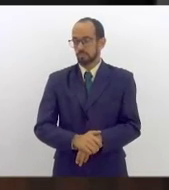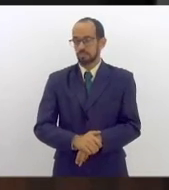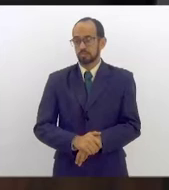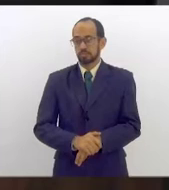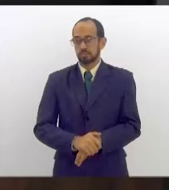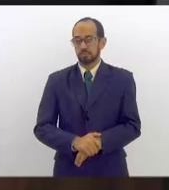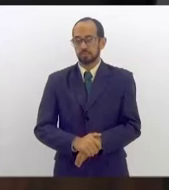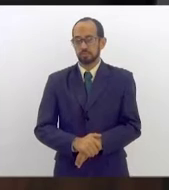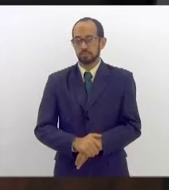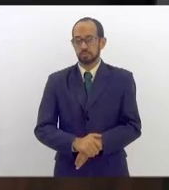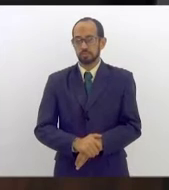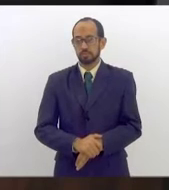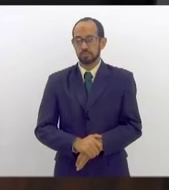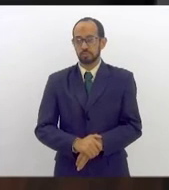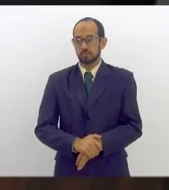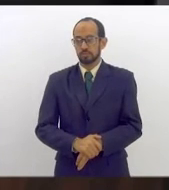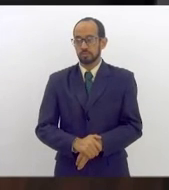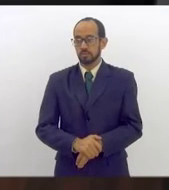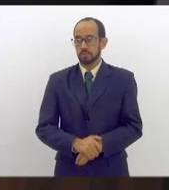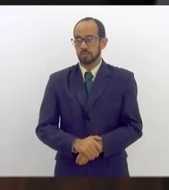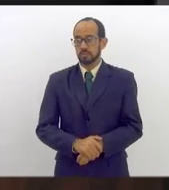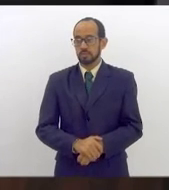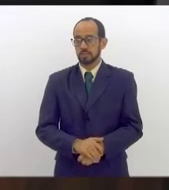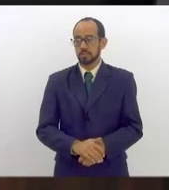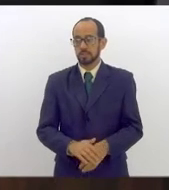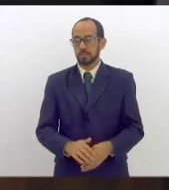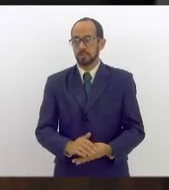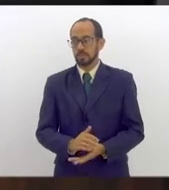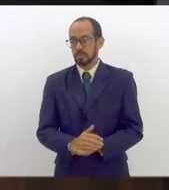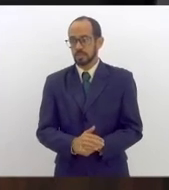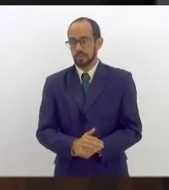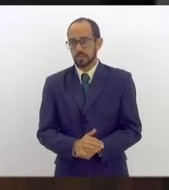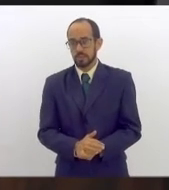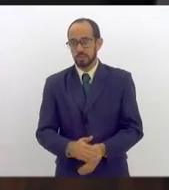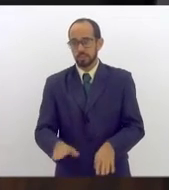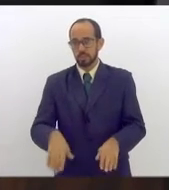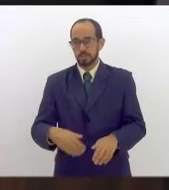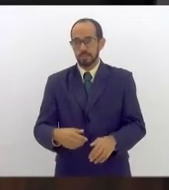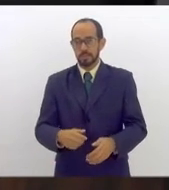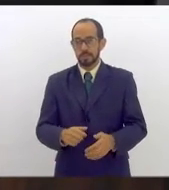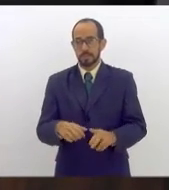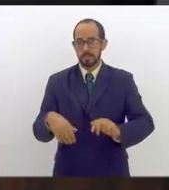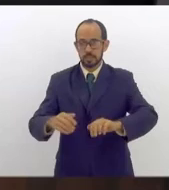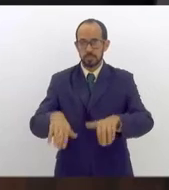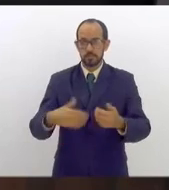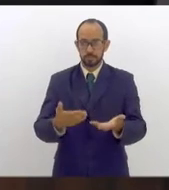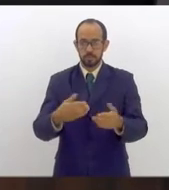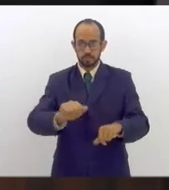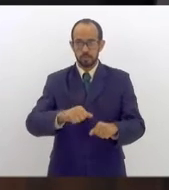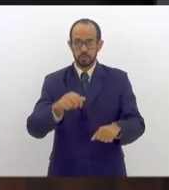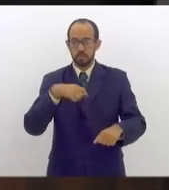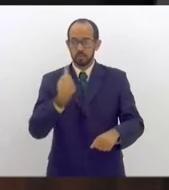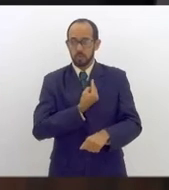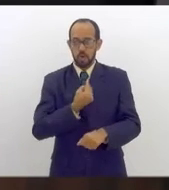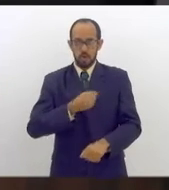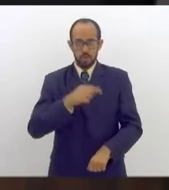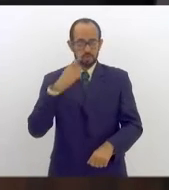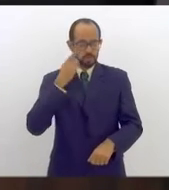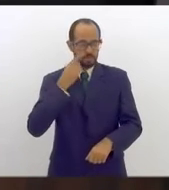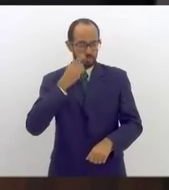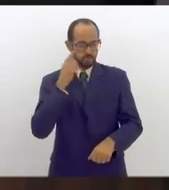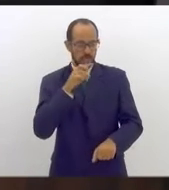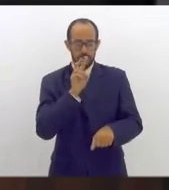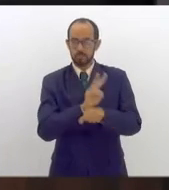aqui a presença do nosso presidente, governador interino, nosso governador, deputado,